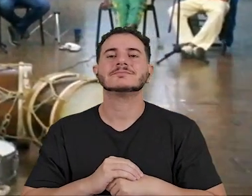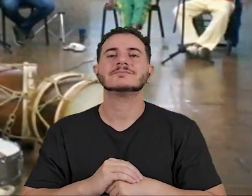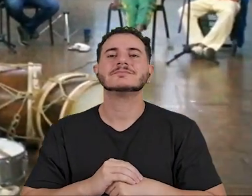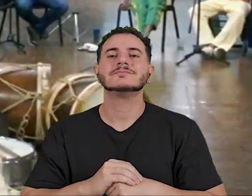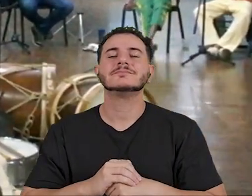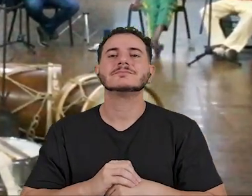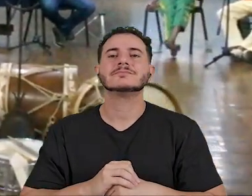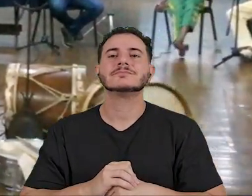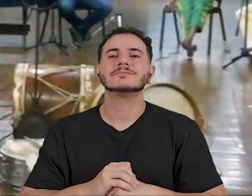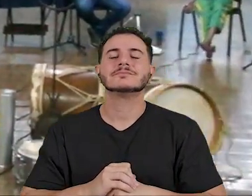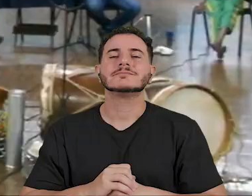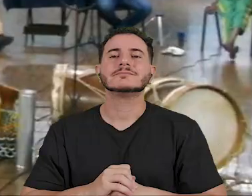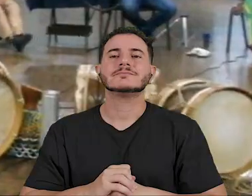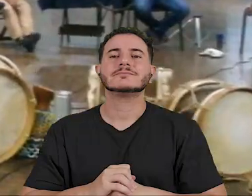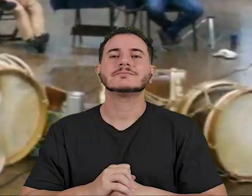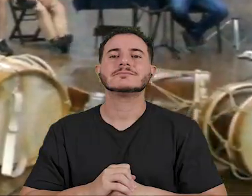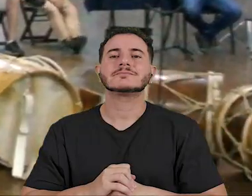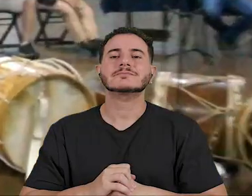badawe.